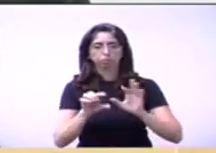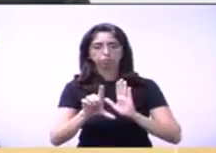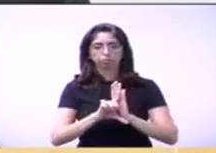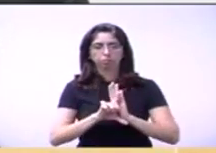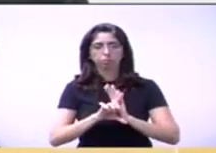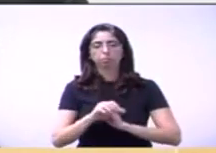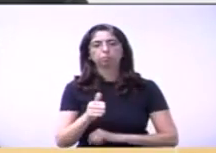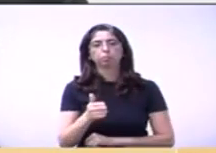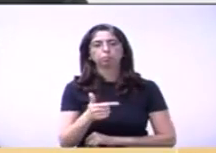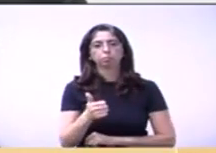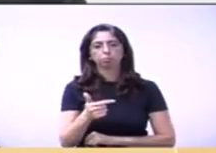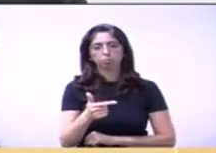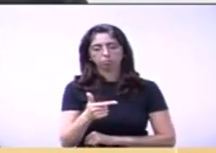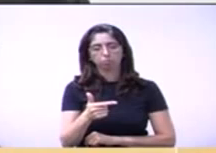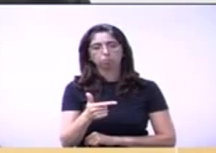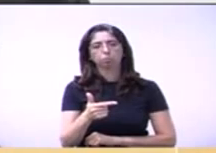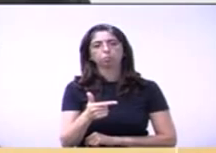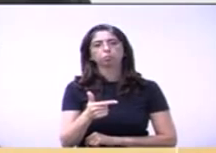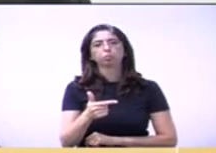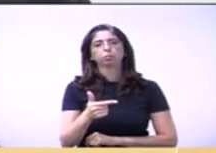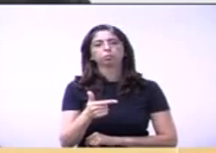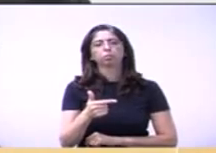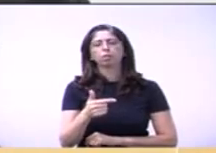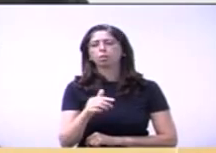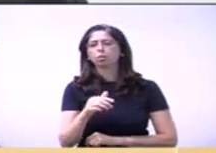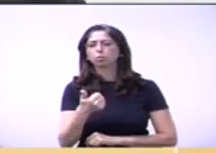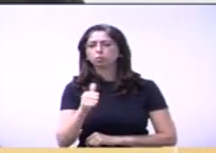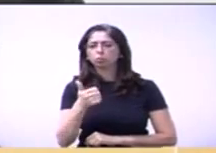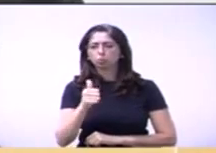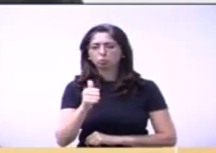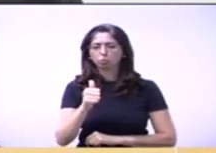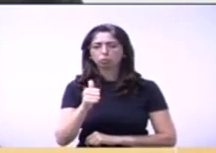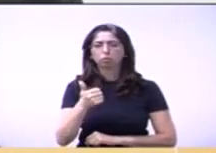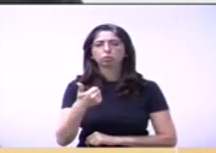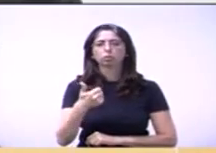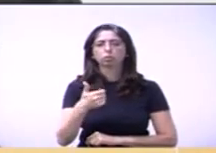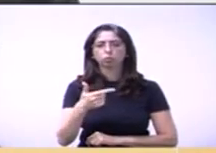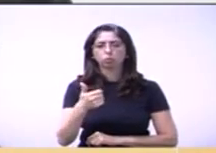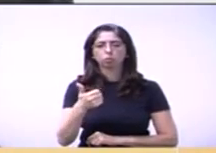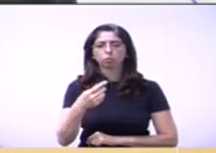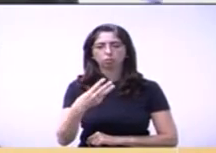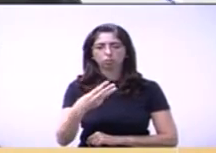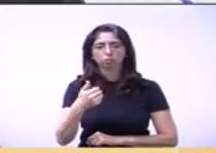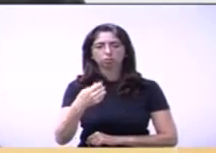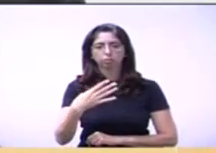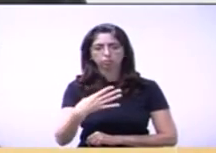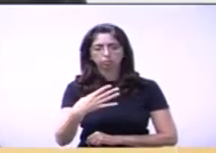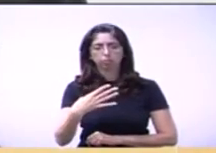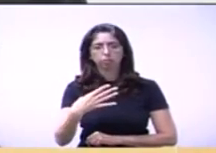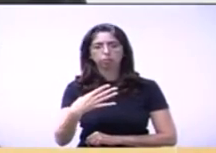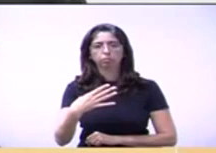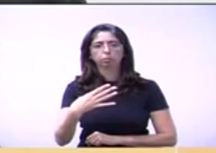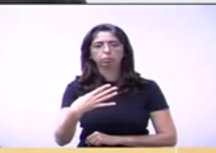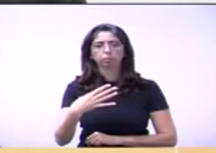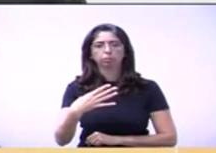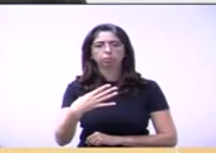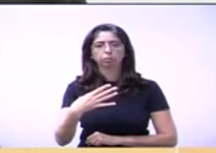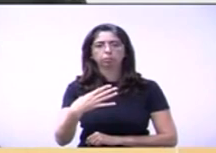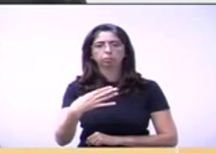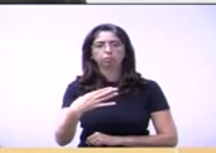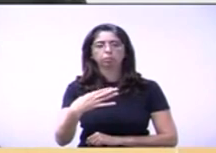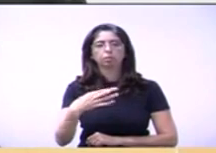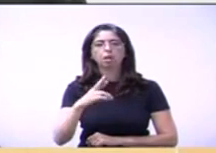número 12/16. Do 11/16, 12, 13, 14 e a